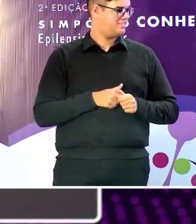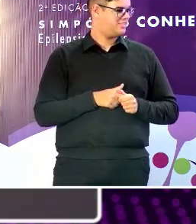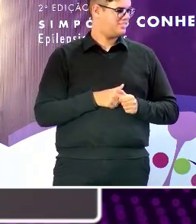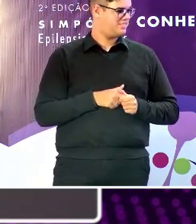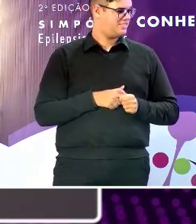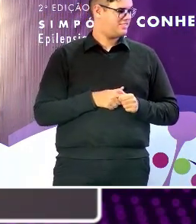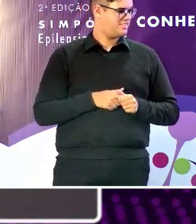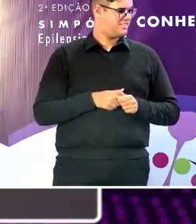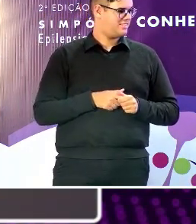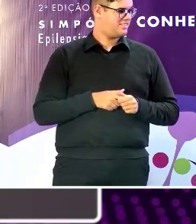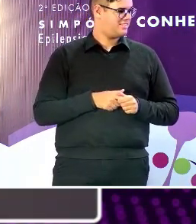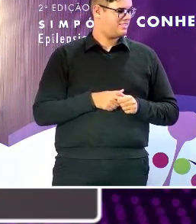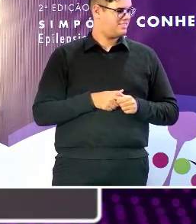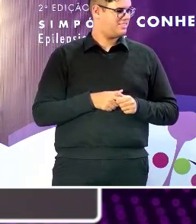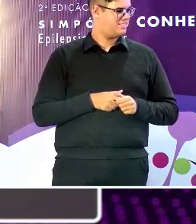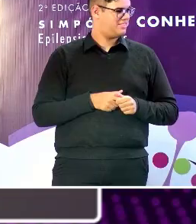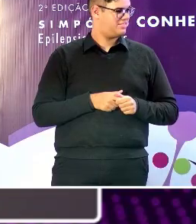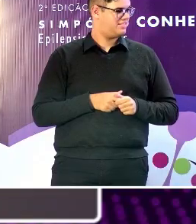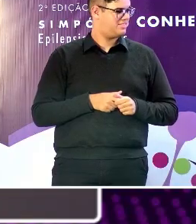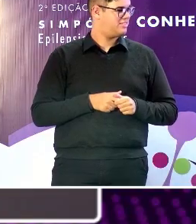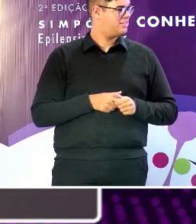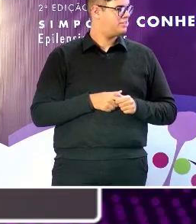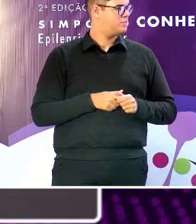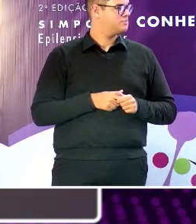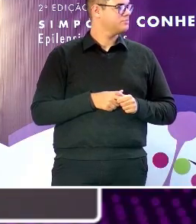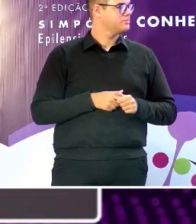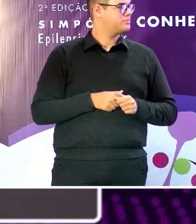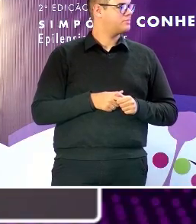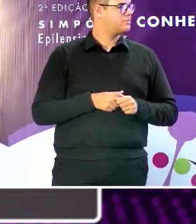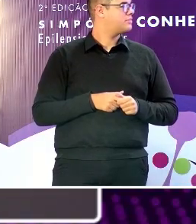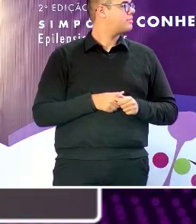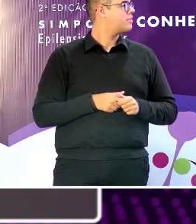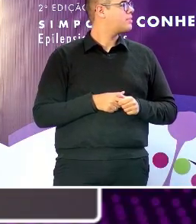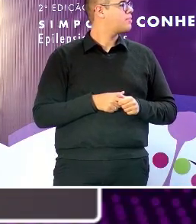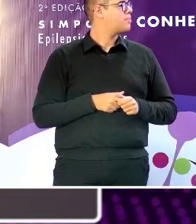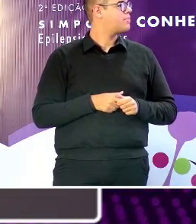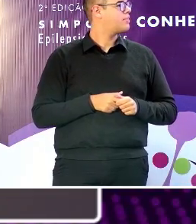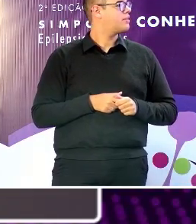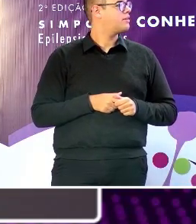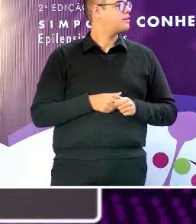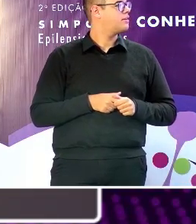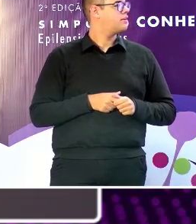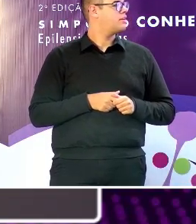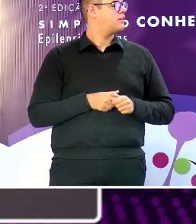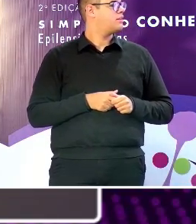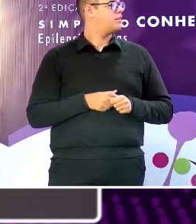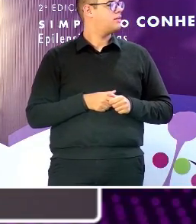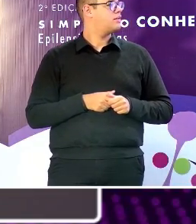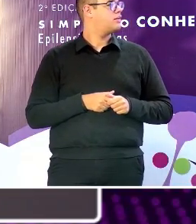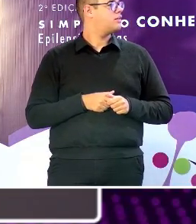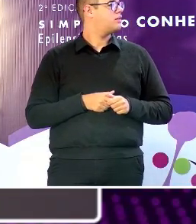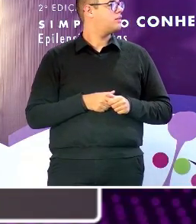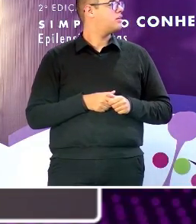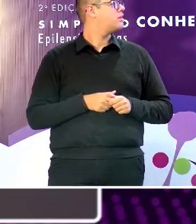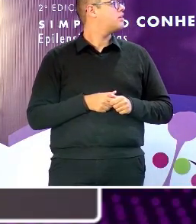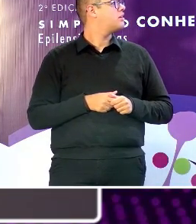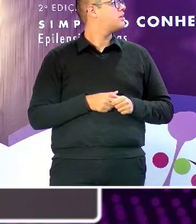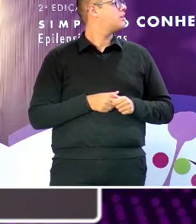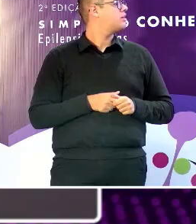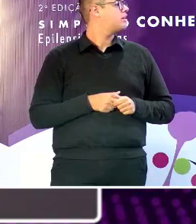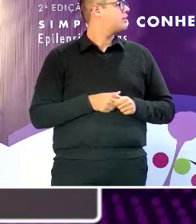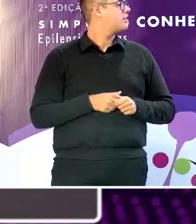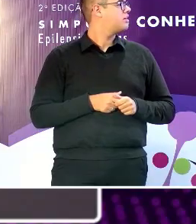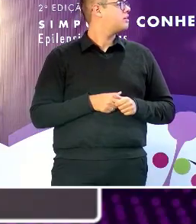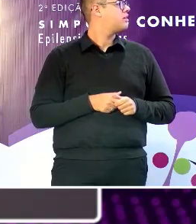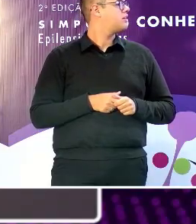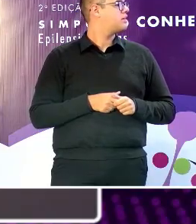Ok. E o pointer? O pointer qual é? Qual que é o pointer? O de cima. Ele é meio lento.